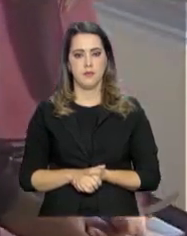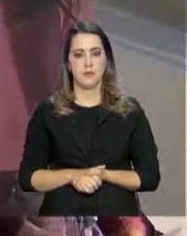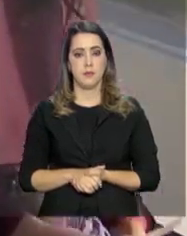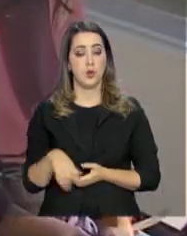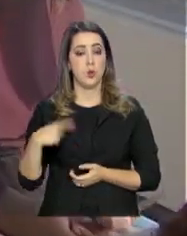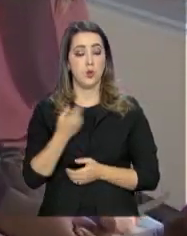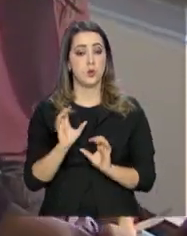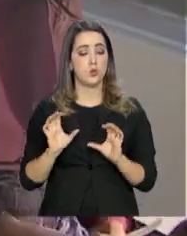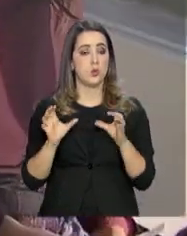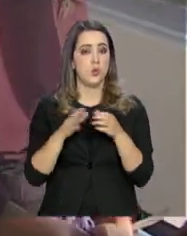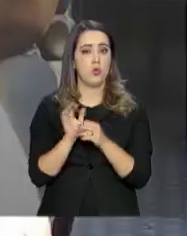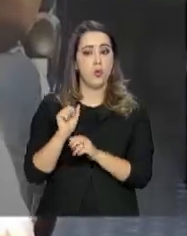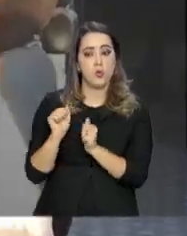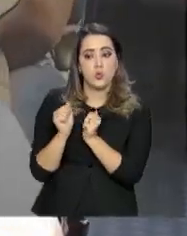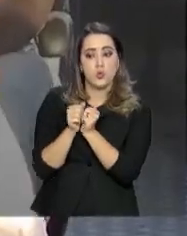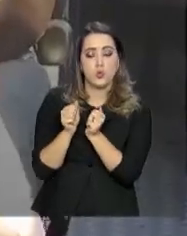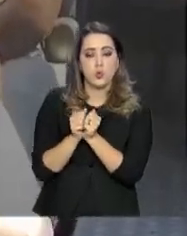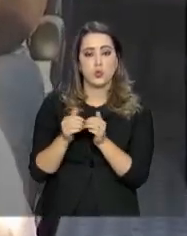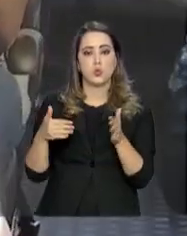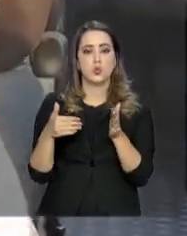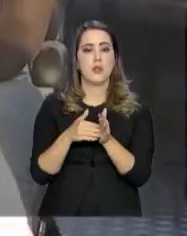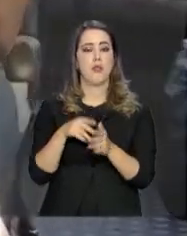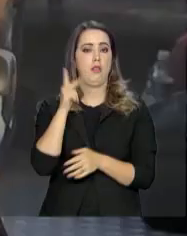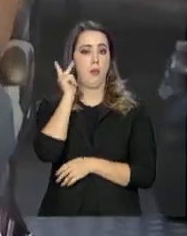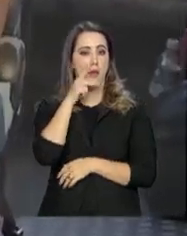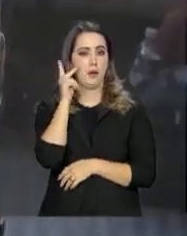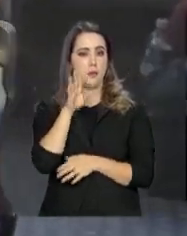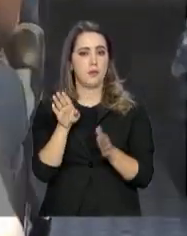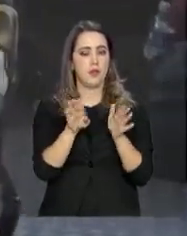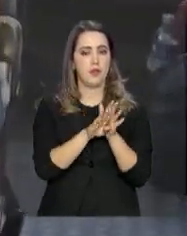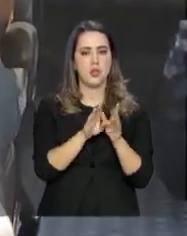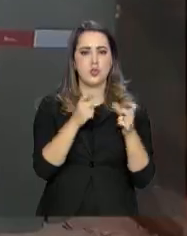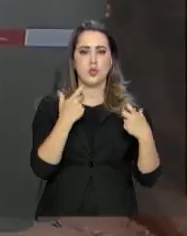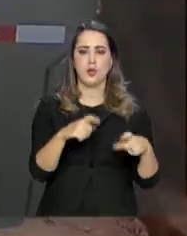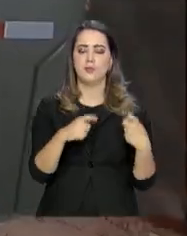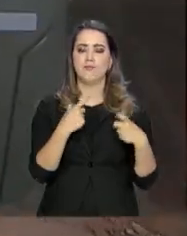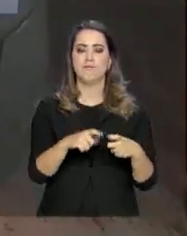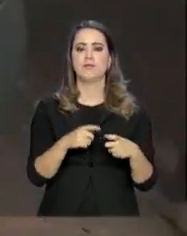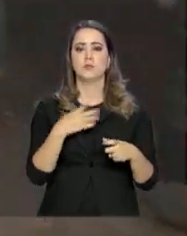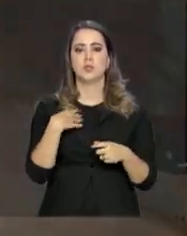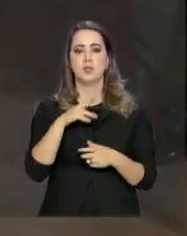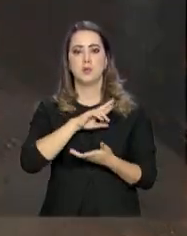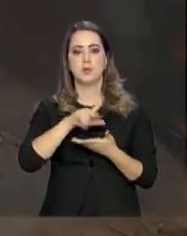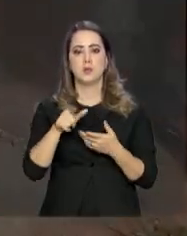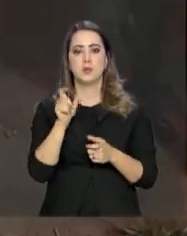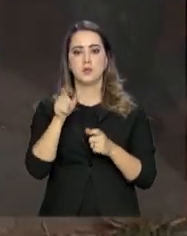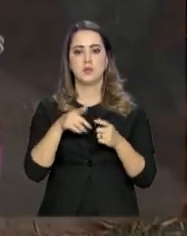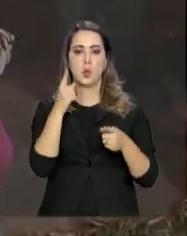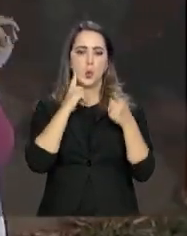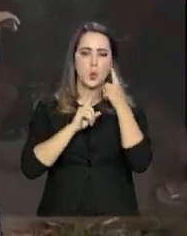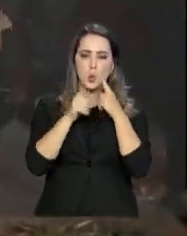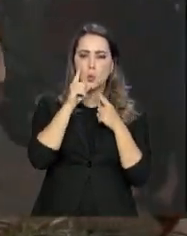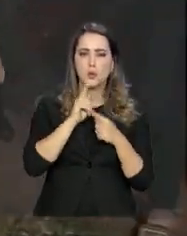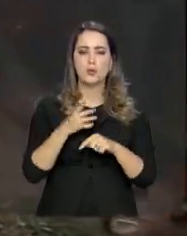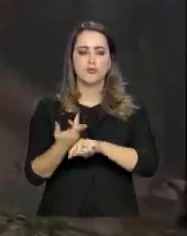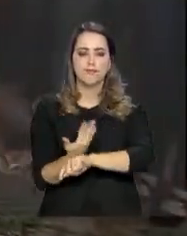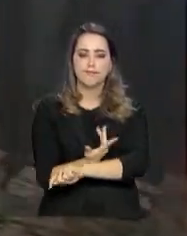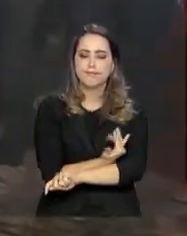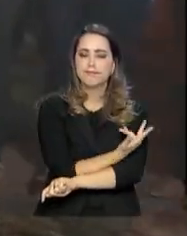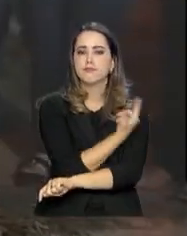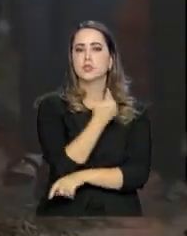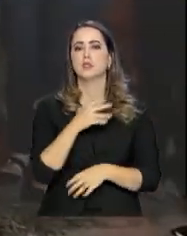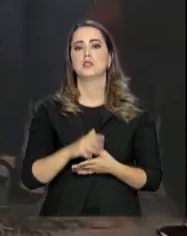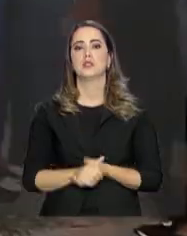Nossa equipe acompanhou a ida até a Paraíba. E a chegada ao destino, para muitos, foi emocionante.